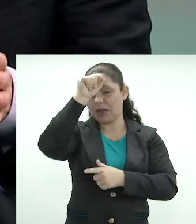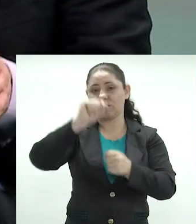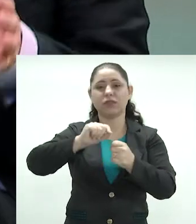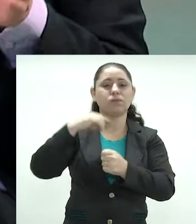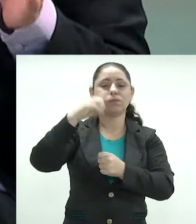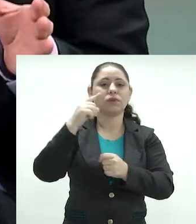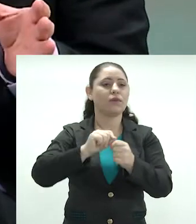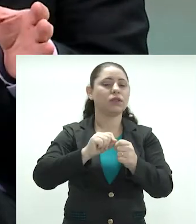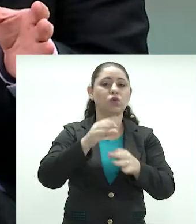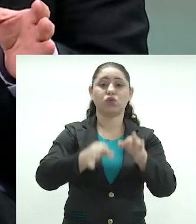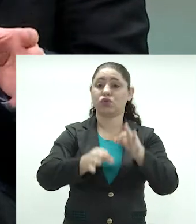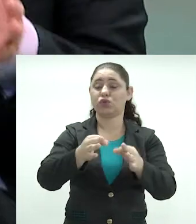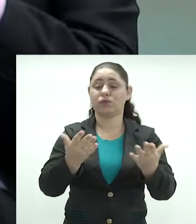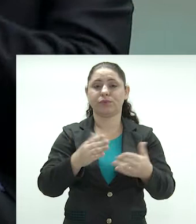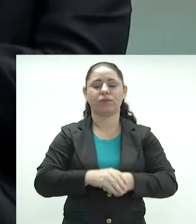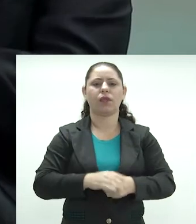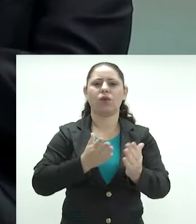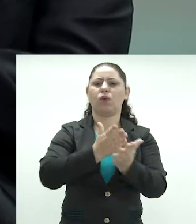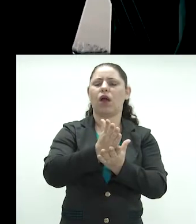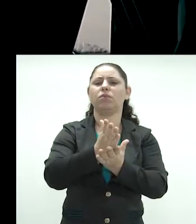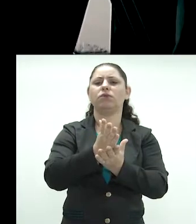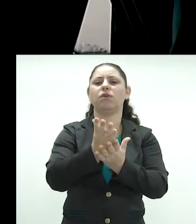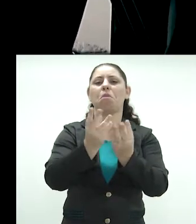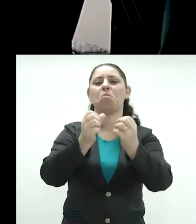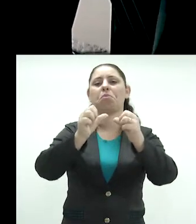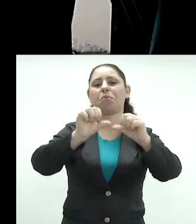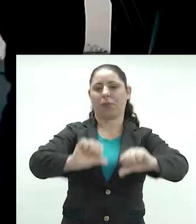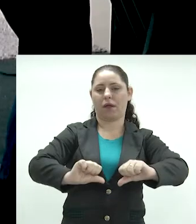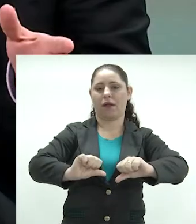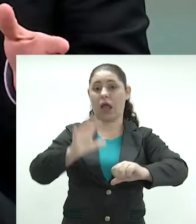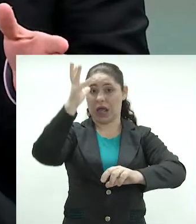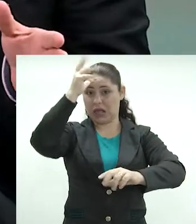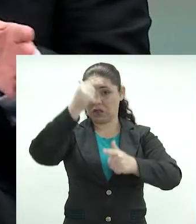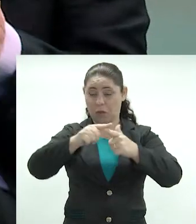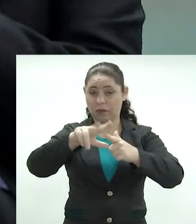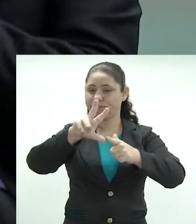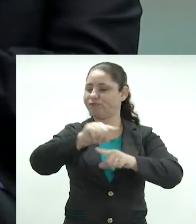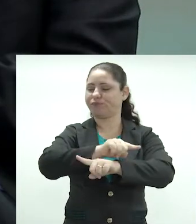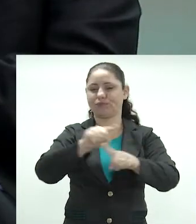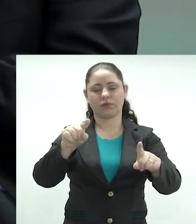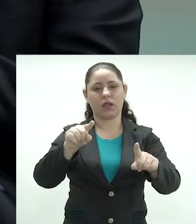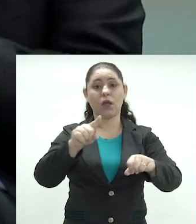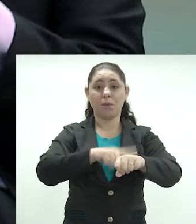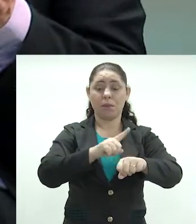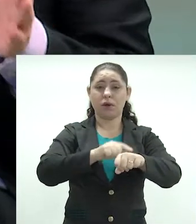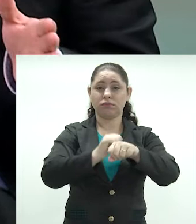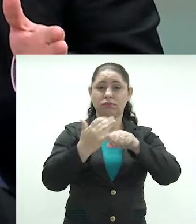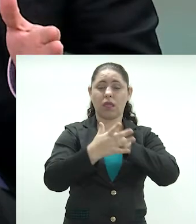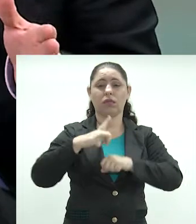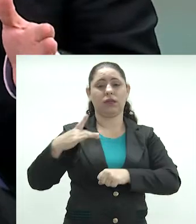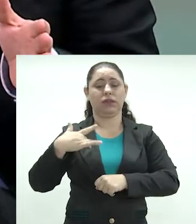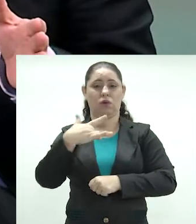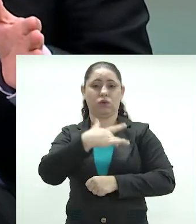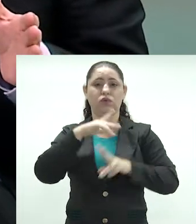O Brasil, você aprende a fazer direito demandando na justiça. Isso é um caminho de fracasso. Isso não traz resolutividade. Especialmente nessa